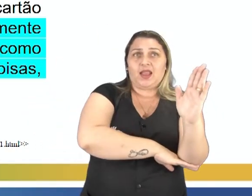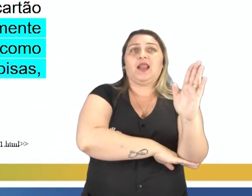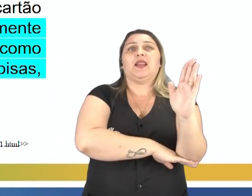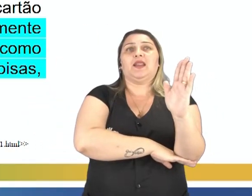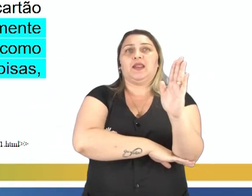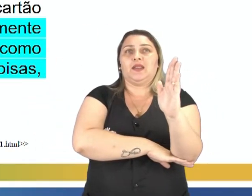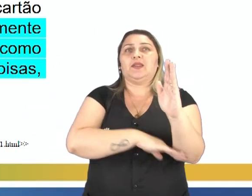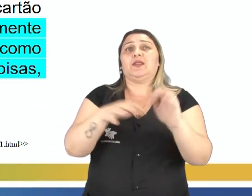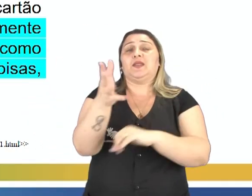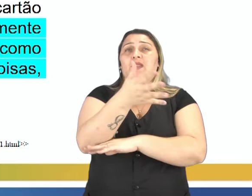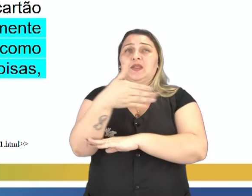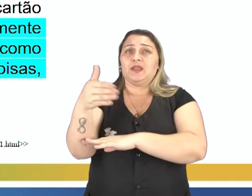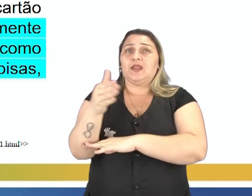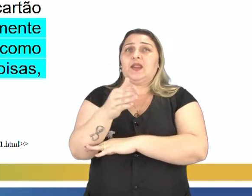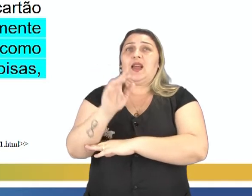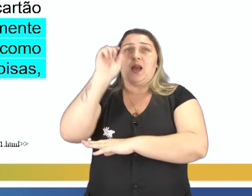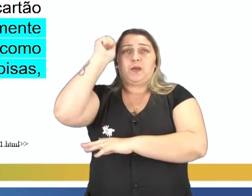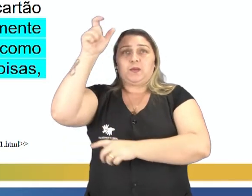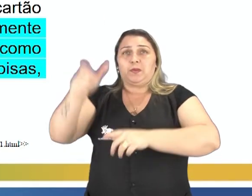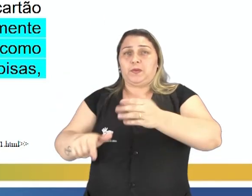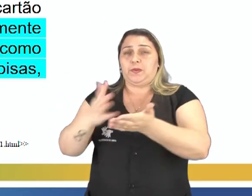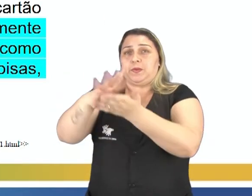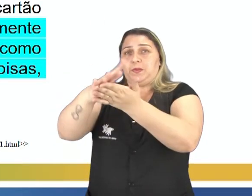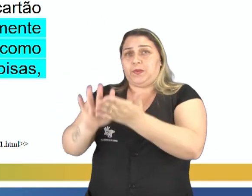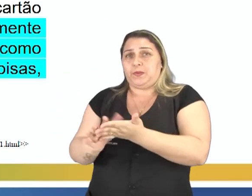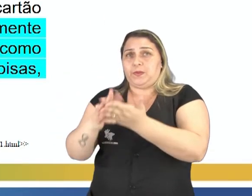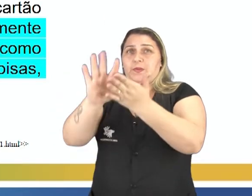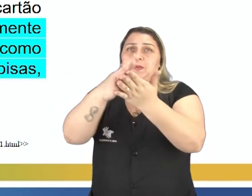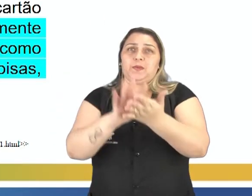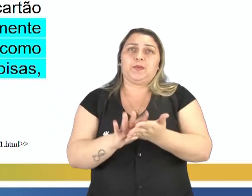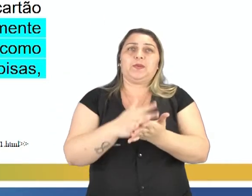exaltar a mulata que rebola os quadris nas avenidas do Rio,